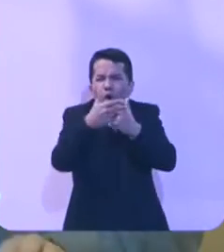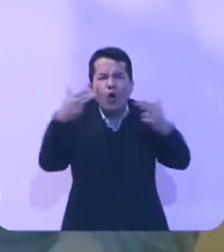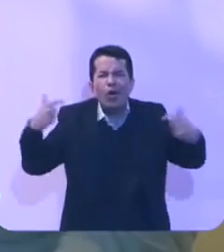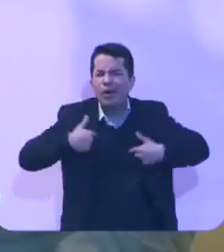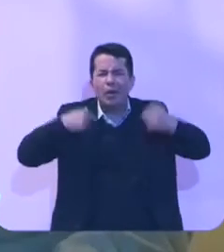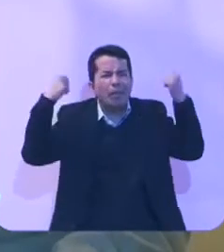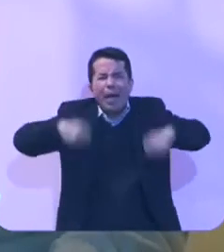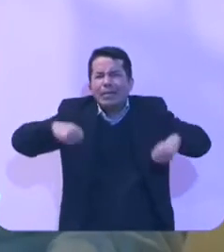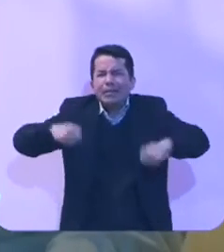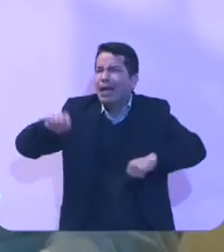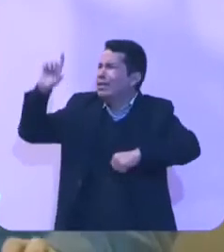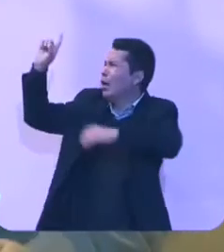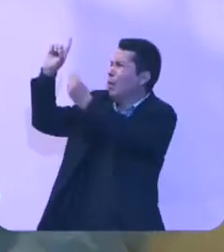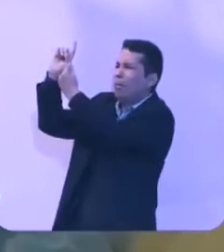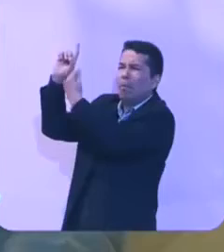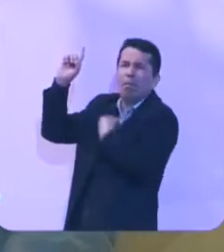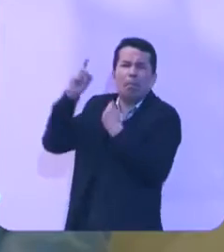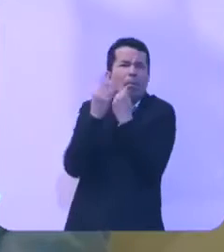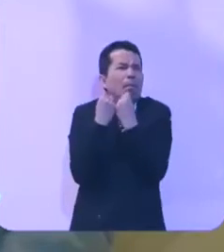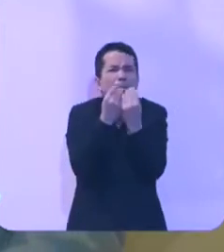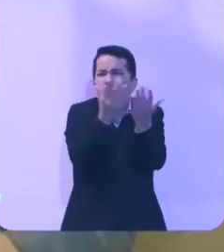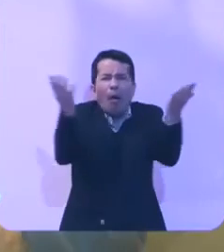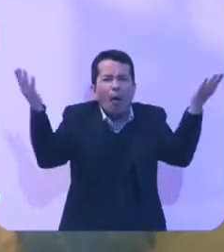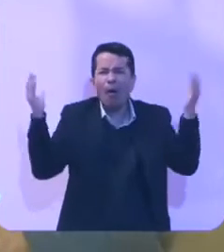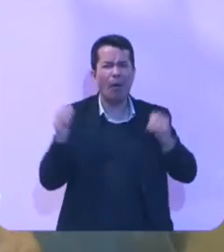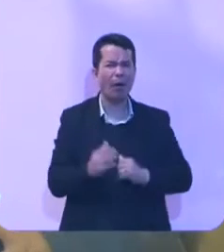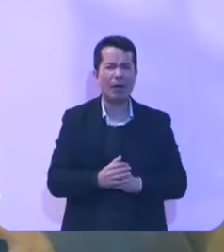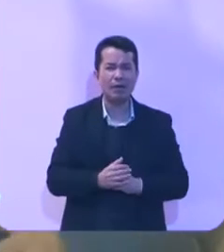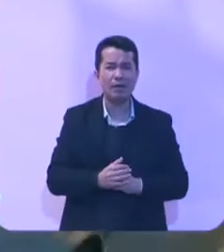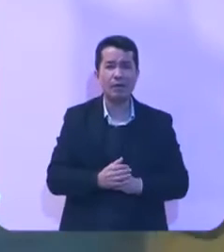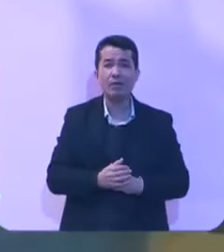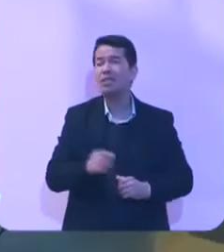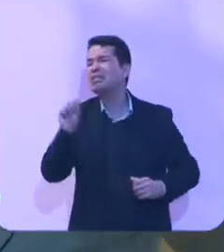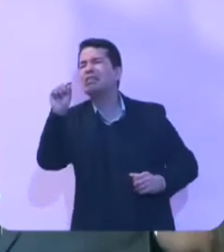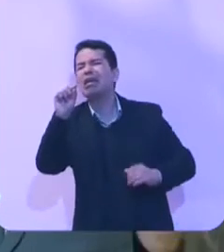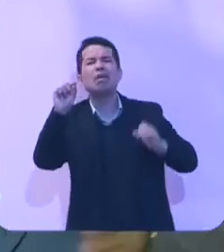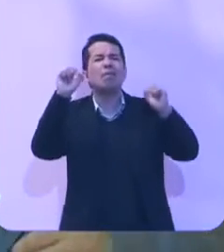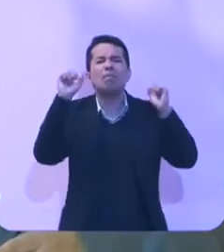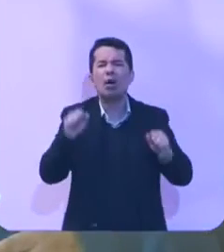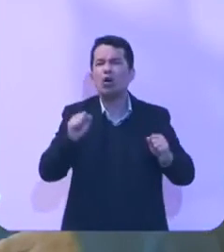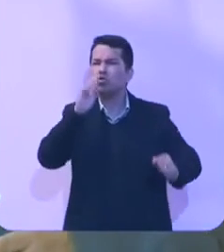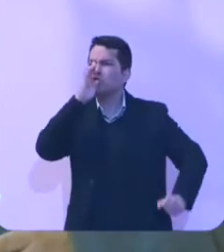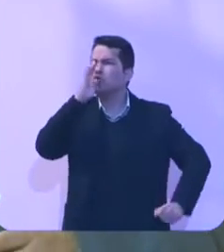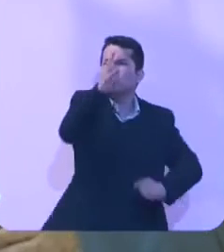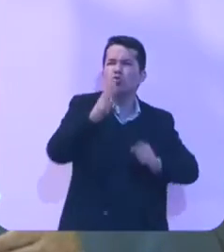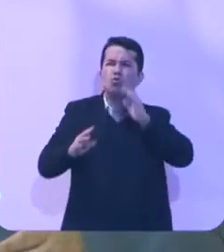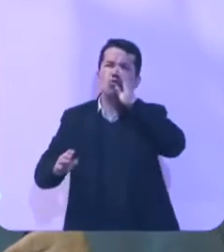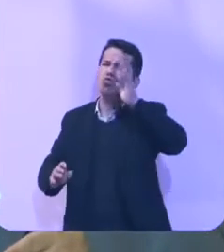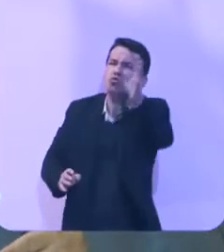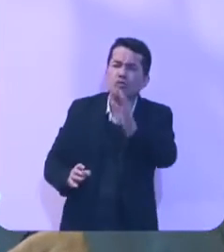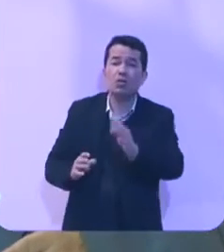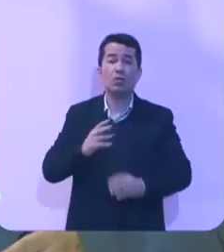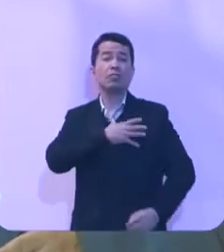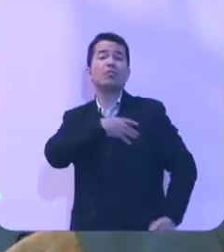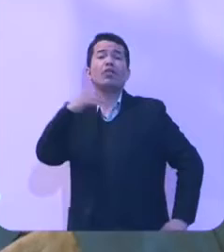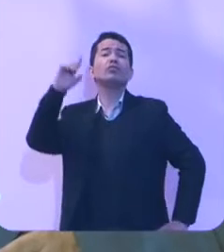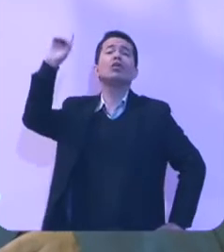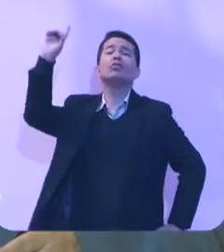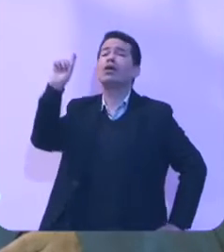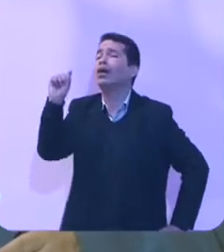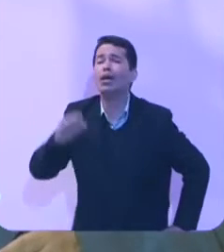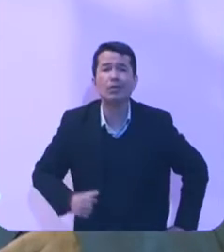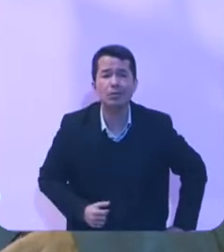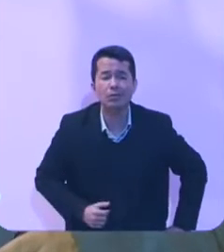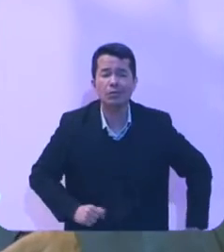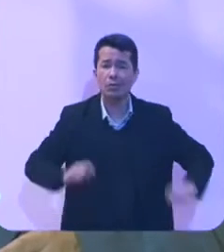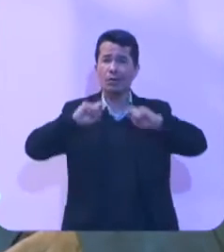coisas? Quem acusará aqueles que Deus escolheu? Ninguém, porque o próprio Deus